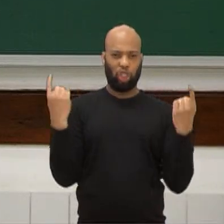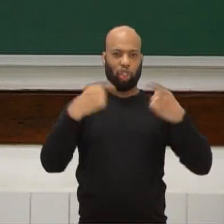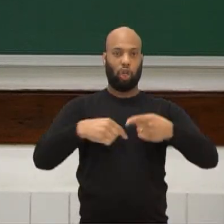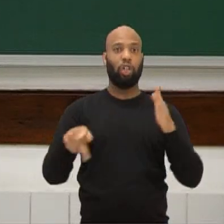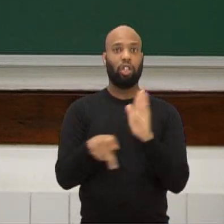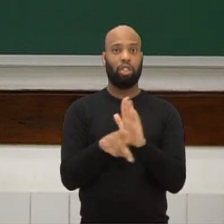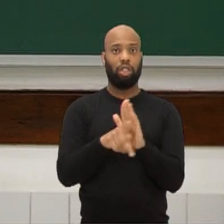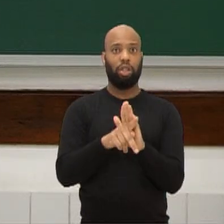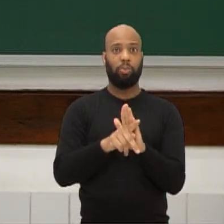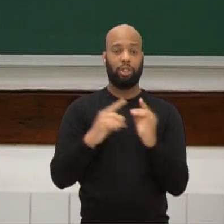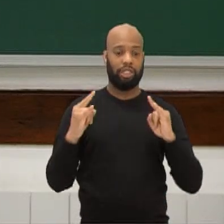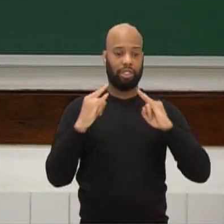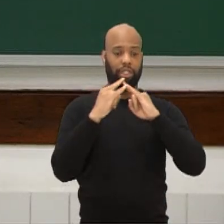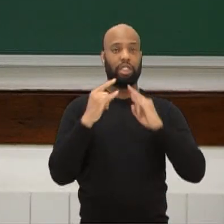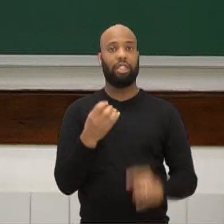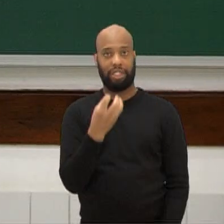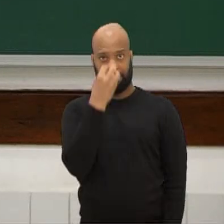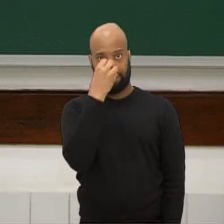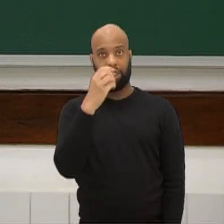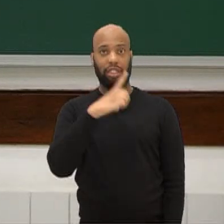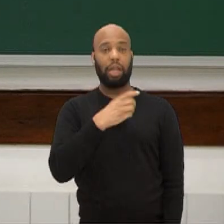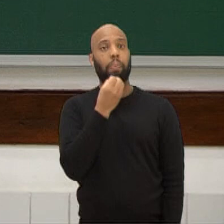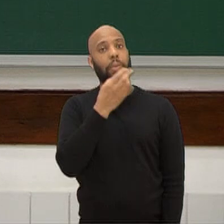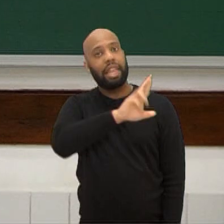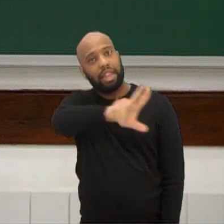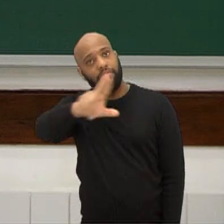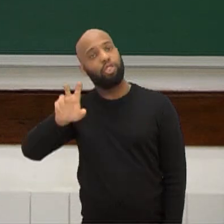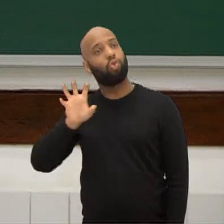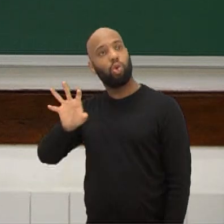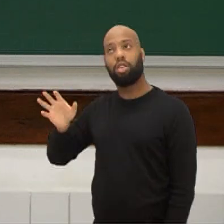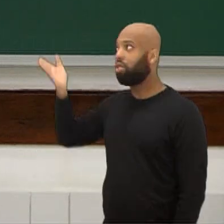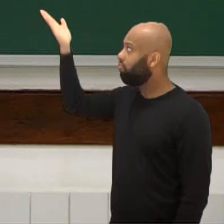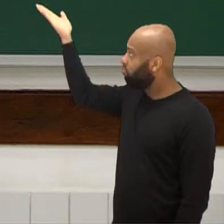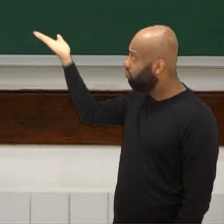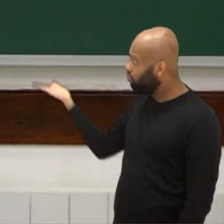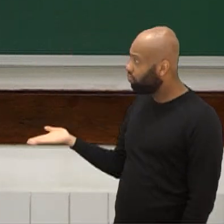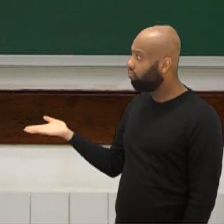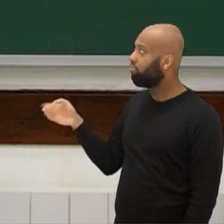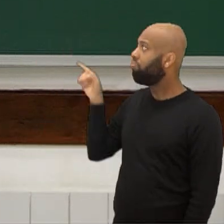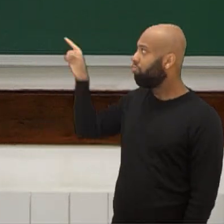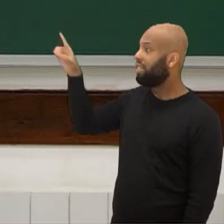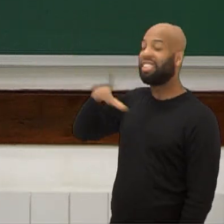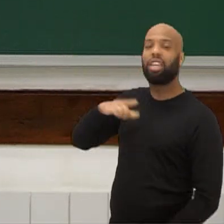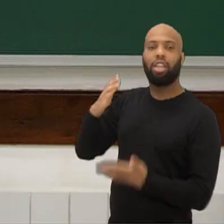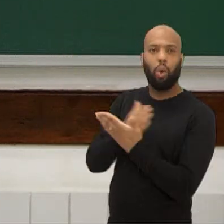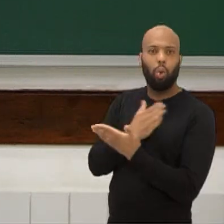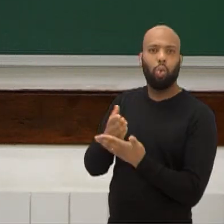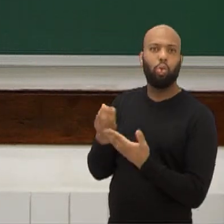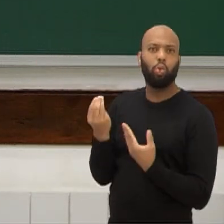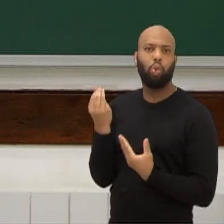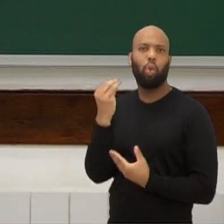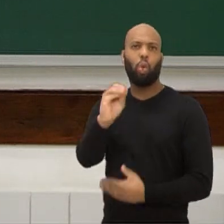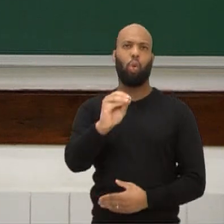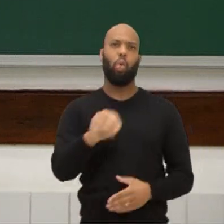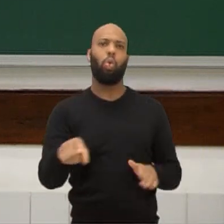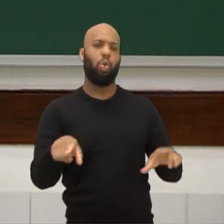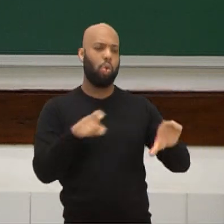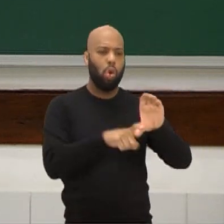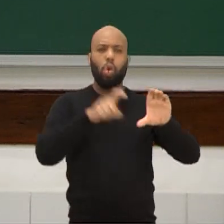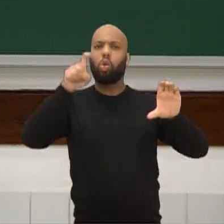relacionado a esse tipo de benefício. Então, se você colocou lá na atividade algum deles, autonomia, confiança,